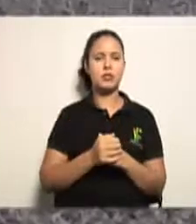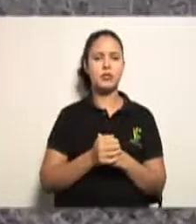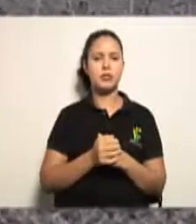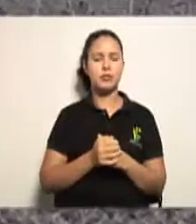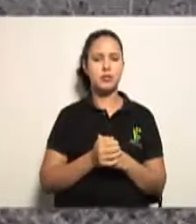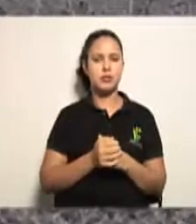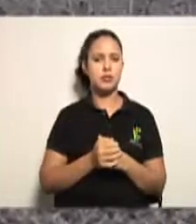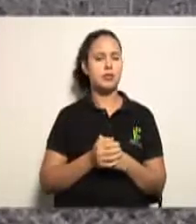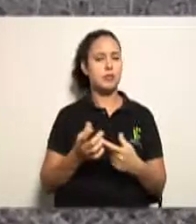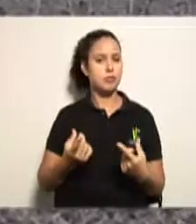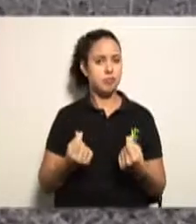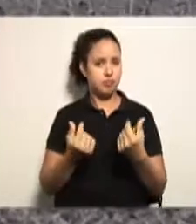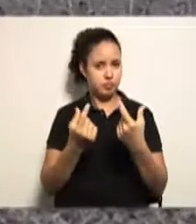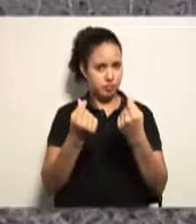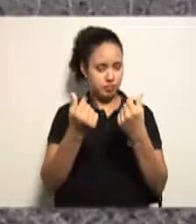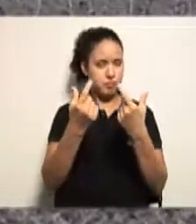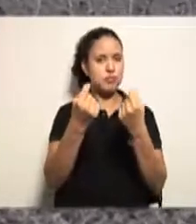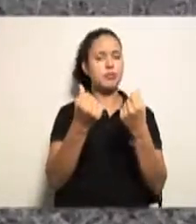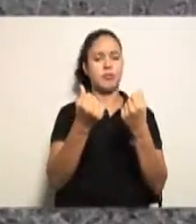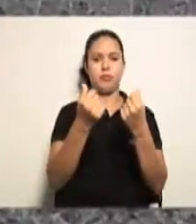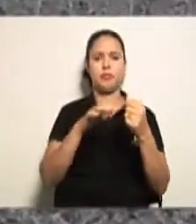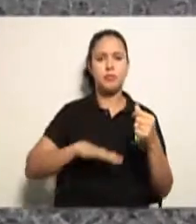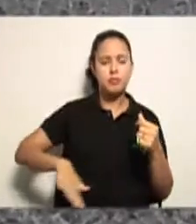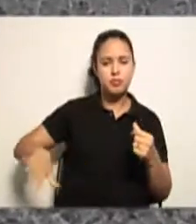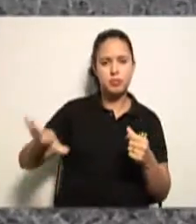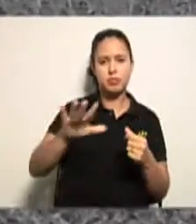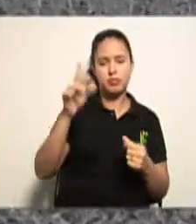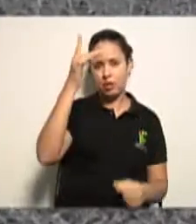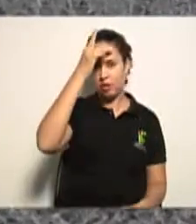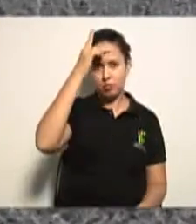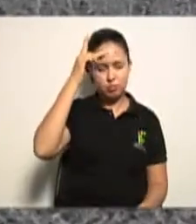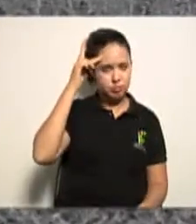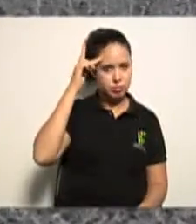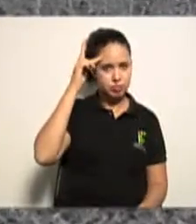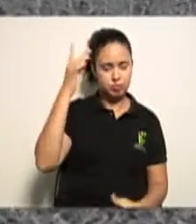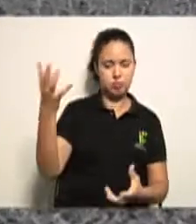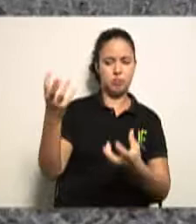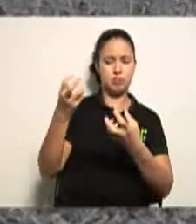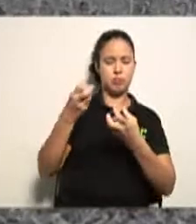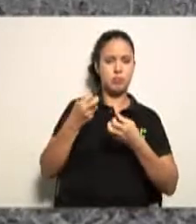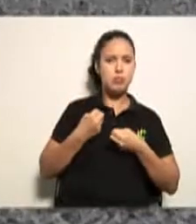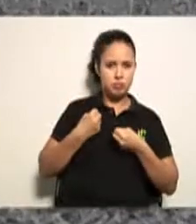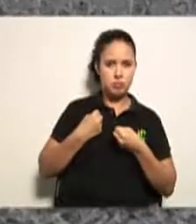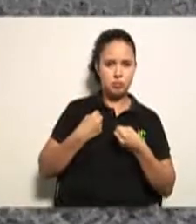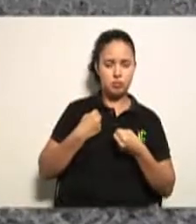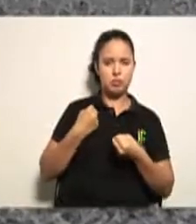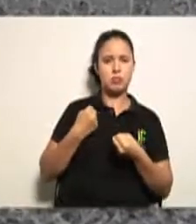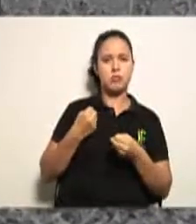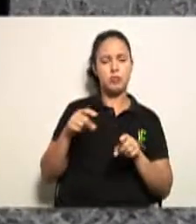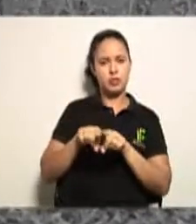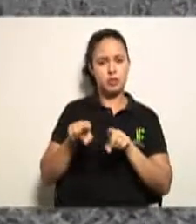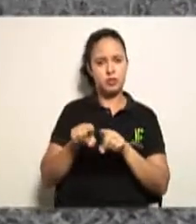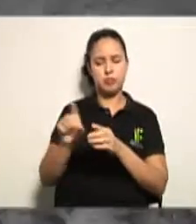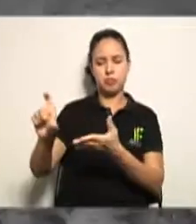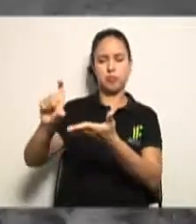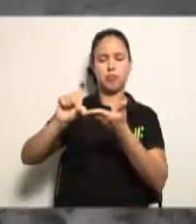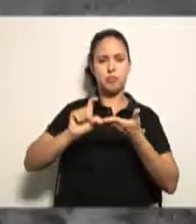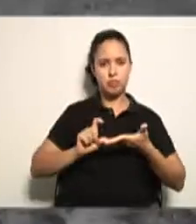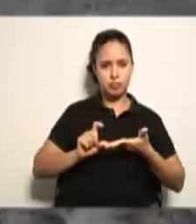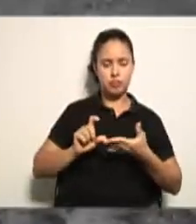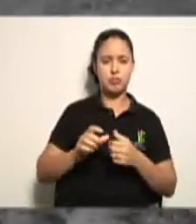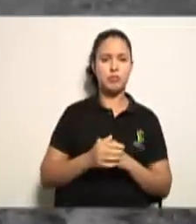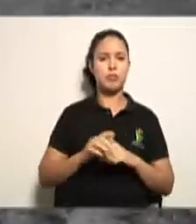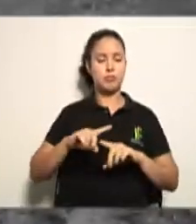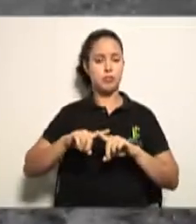Com base na economia mercantilista, o burguês era o dono dos meios de produção e do capital investido e lucrado.